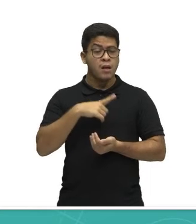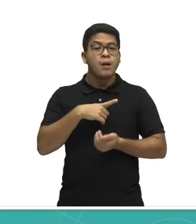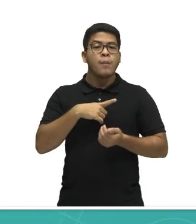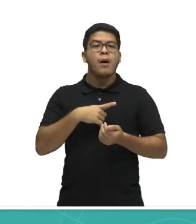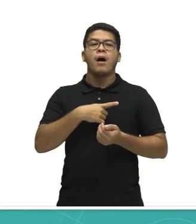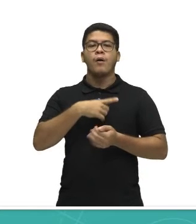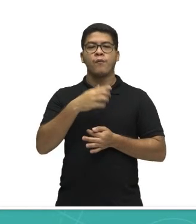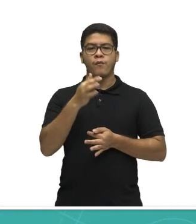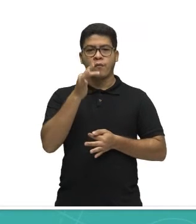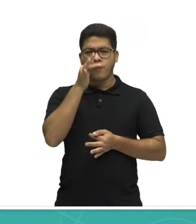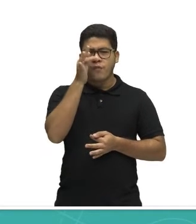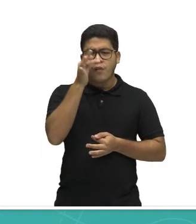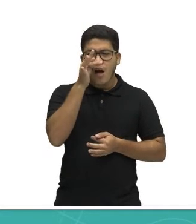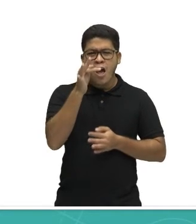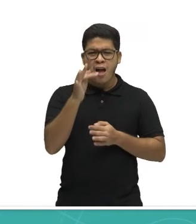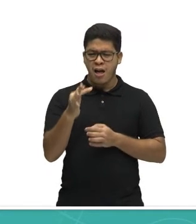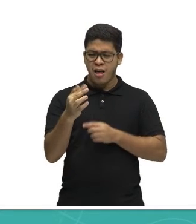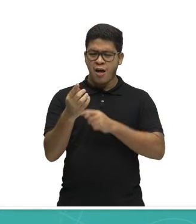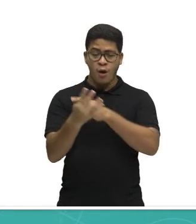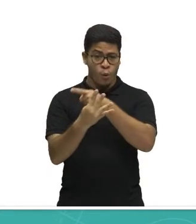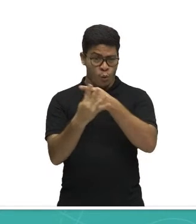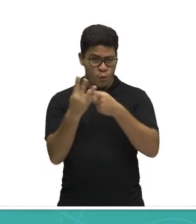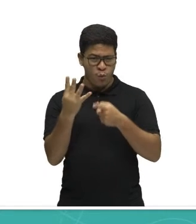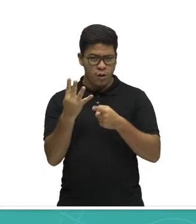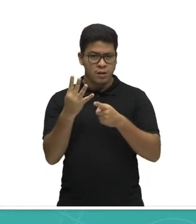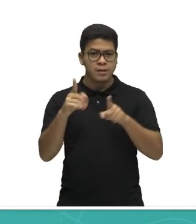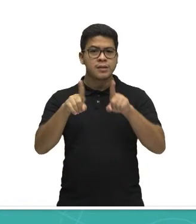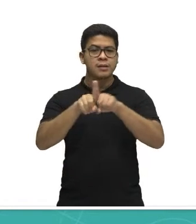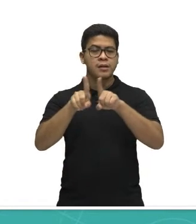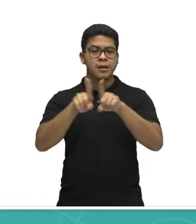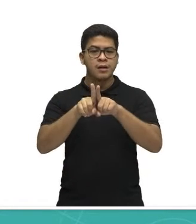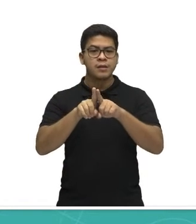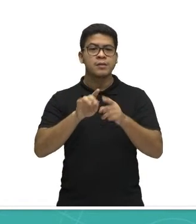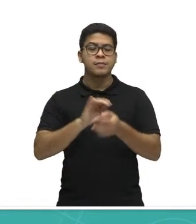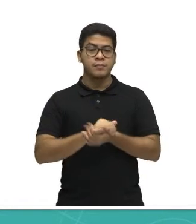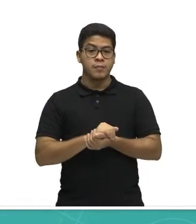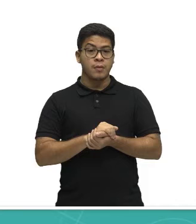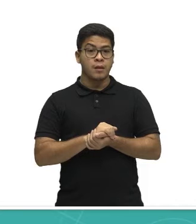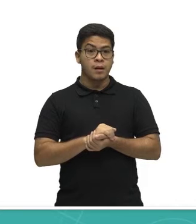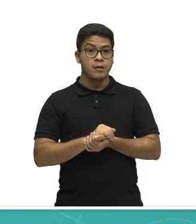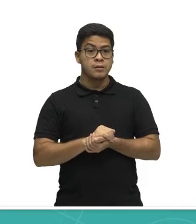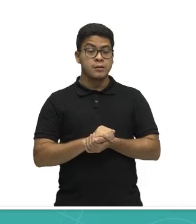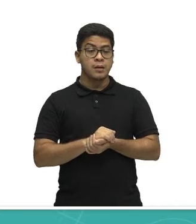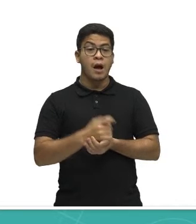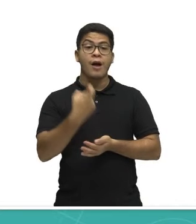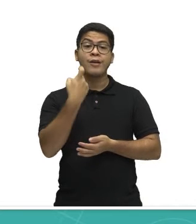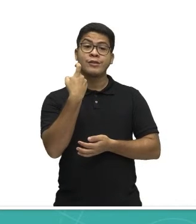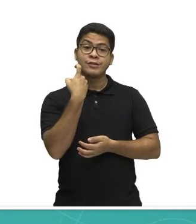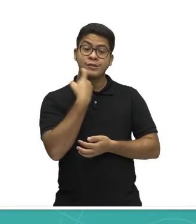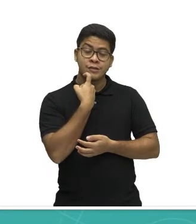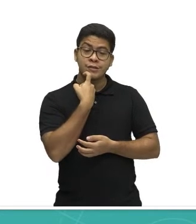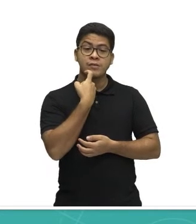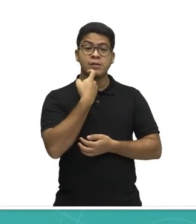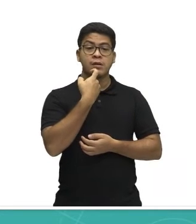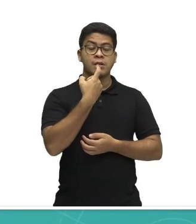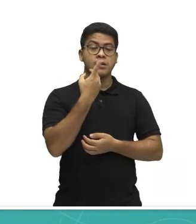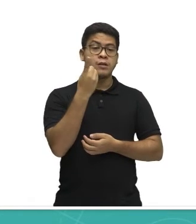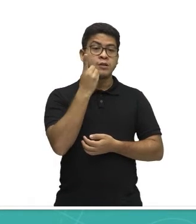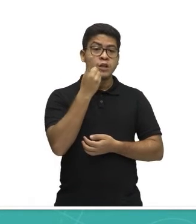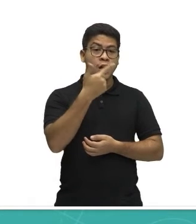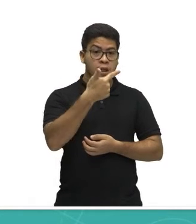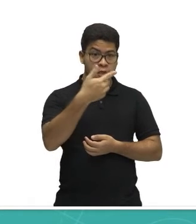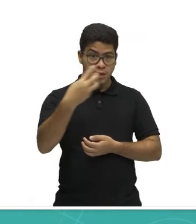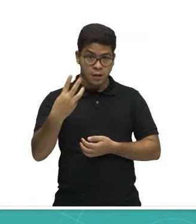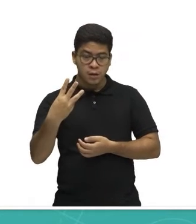4 folhas traz sorte, assim como um pé de coelho. Sexta-feira é dia de acontecimentos estranhos e